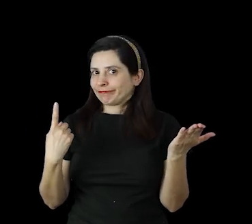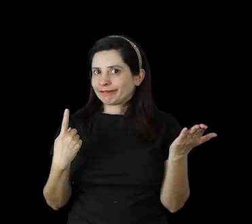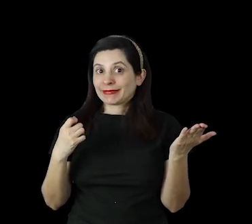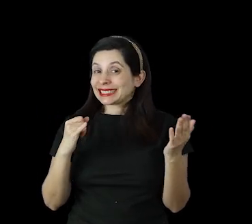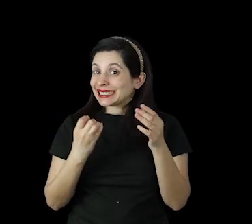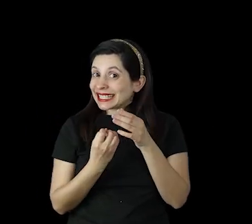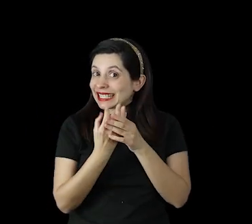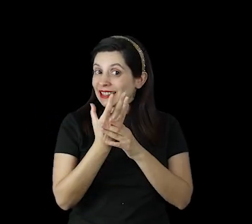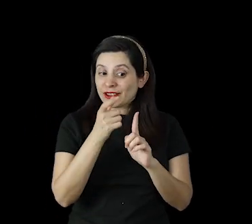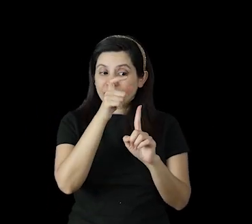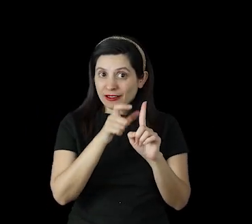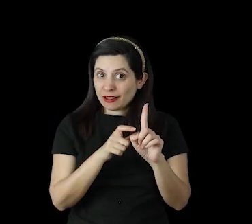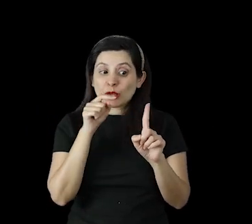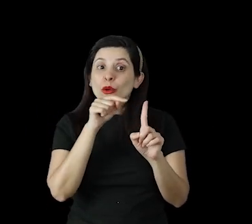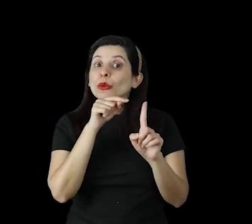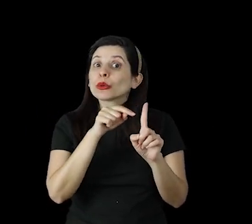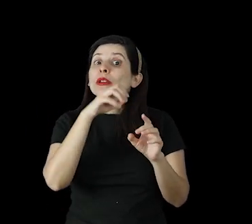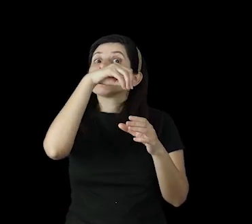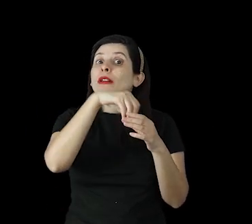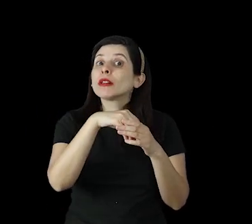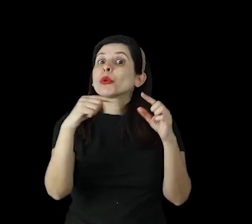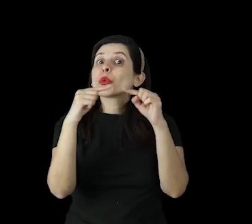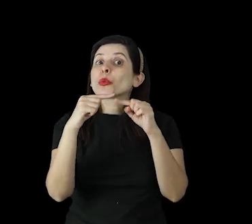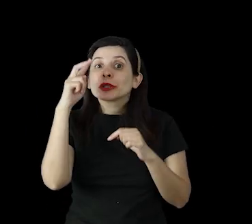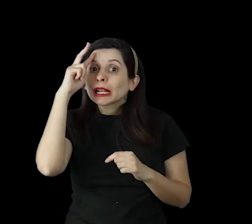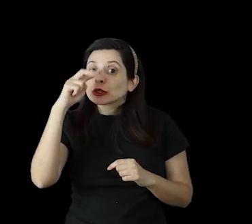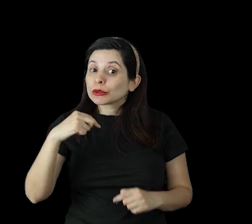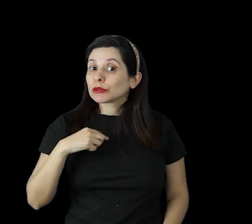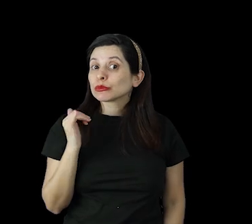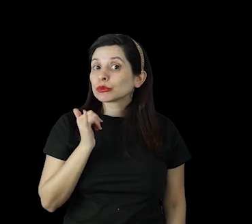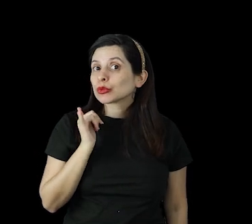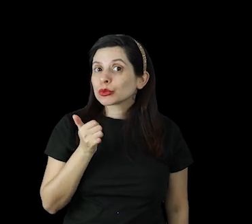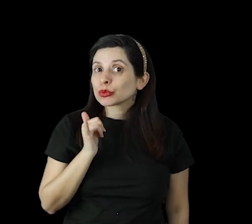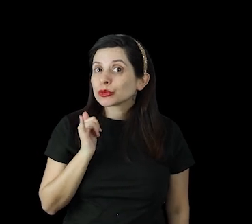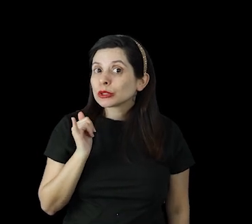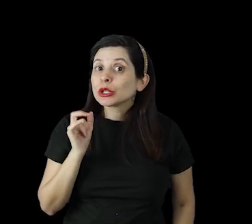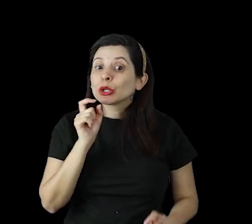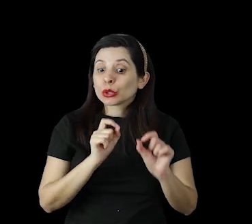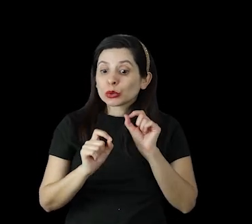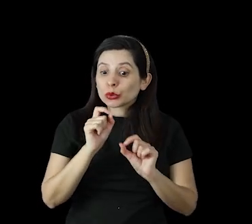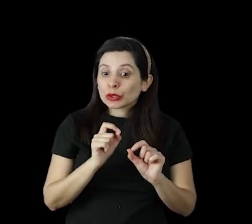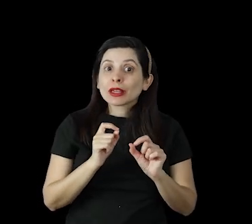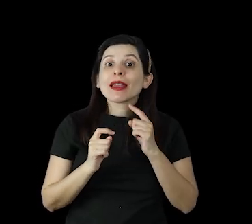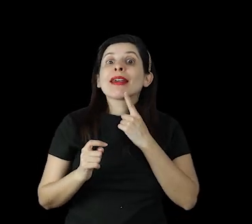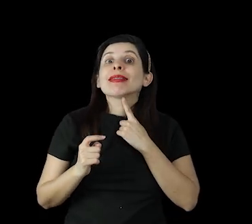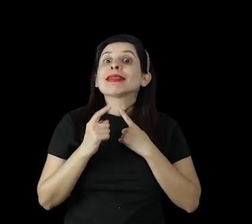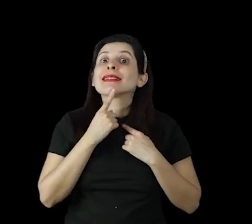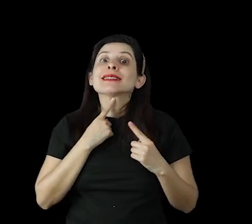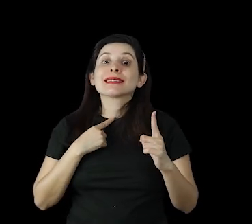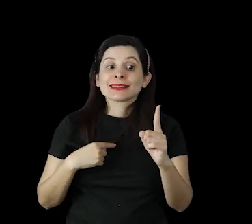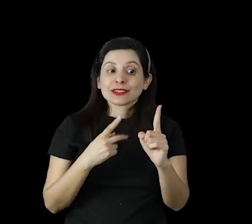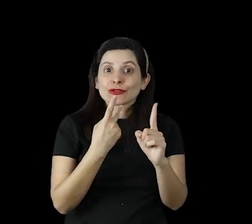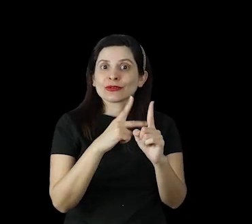cria um personagem, o que que esse personagem tem a ver com a história que eu estou contando? E o que que isso tem a ver, o desejo dele, o que que